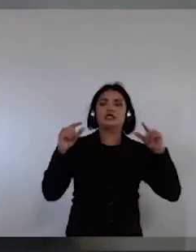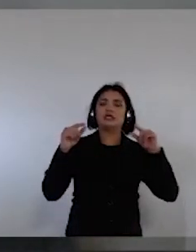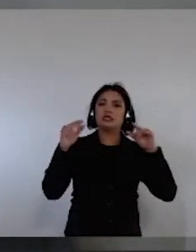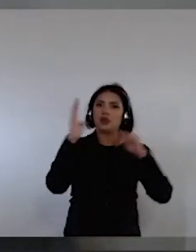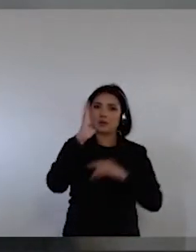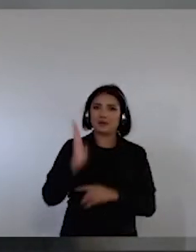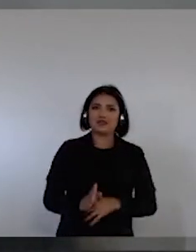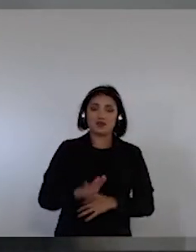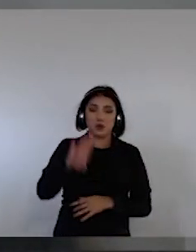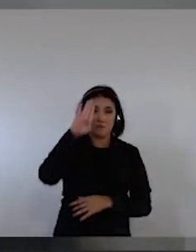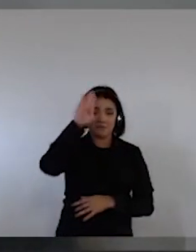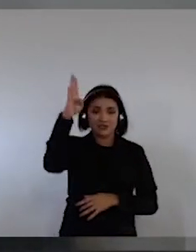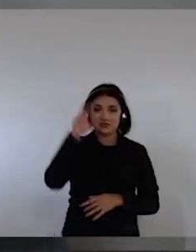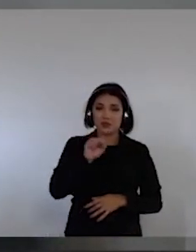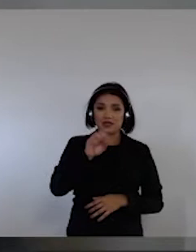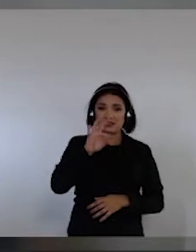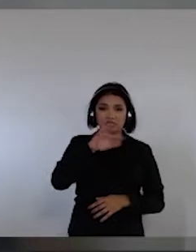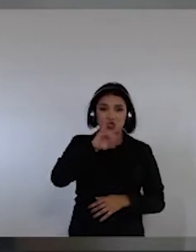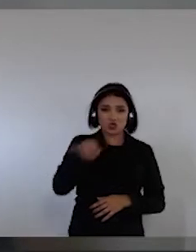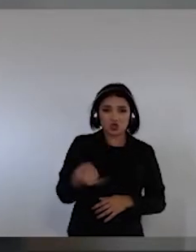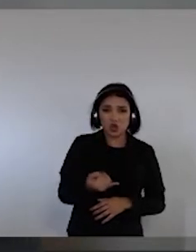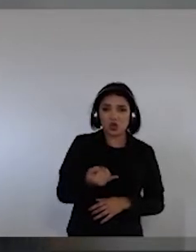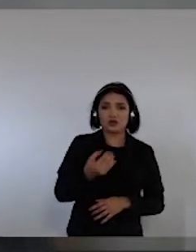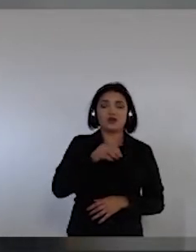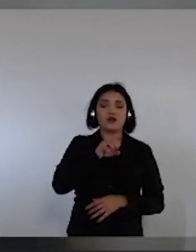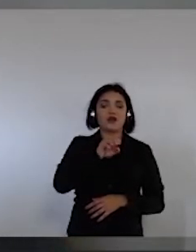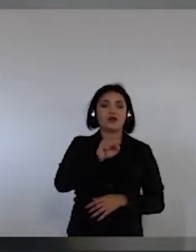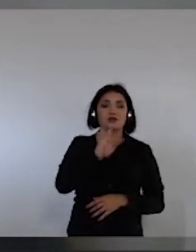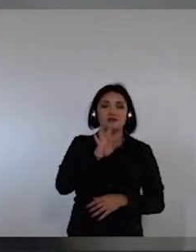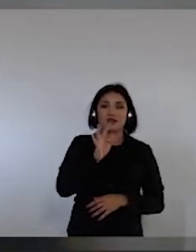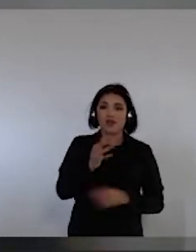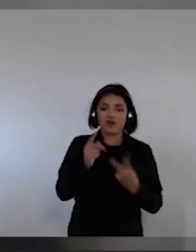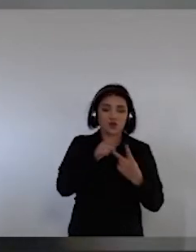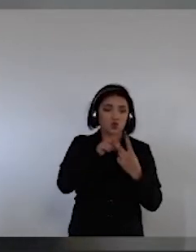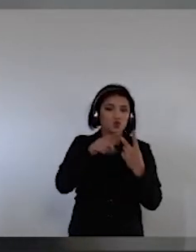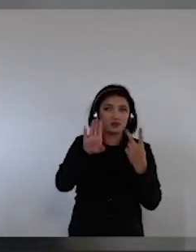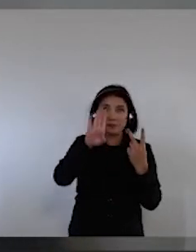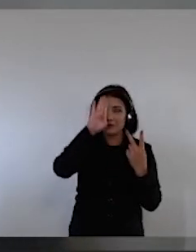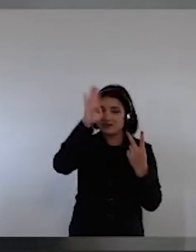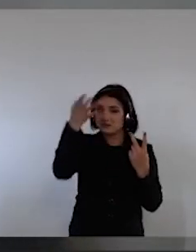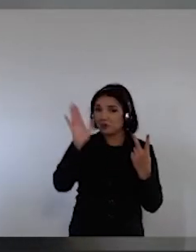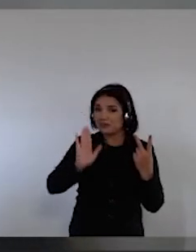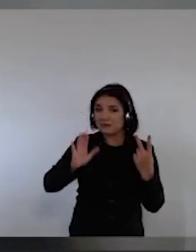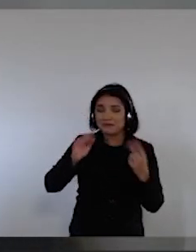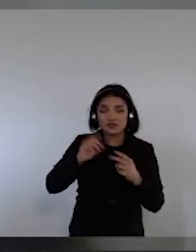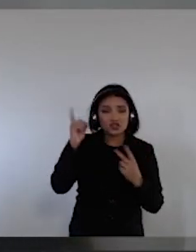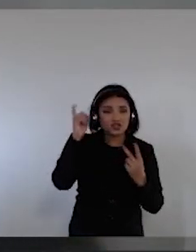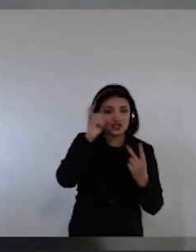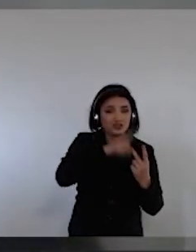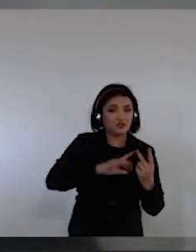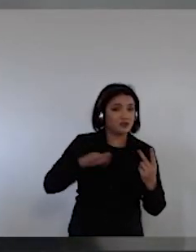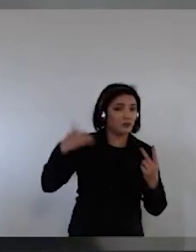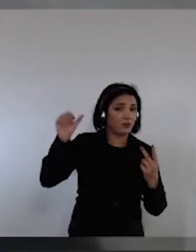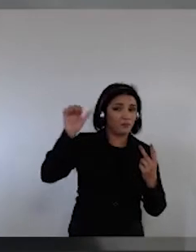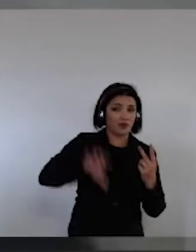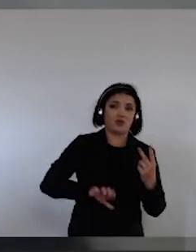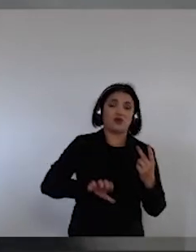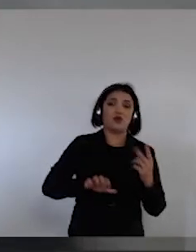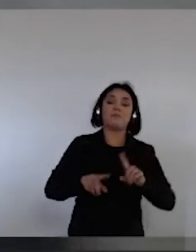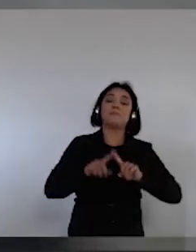uma questão muito, muito significativa, né? E acho também, como você disse, estava